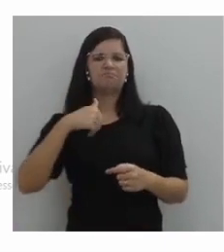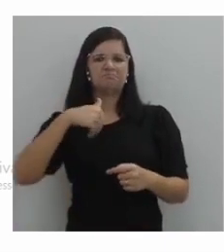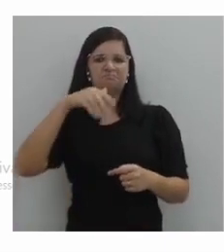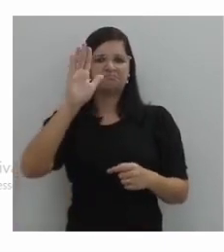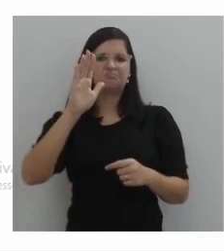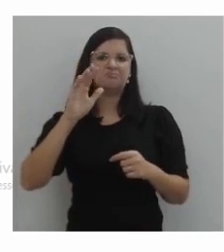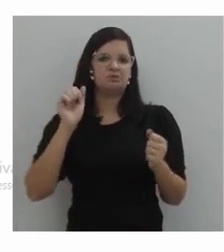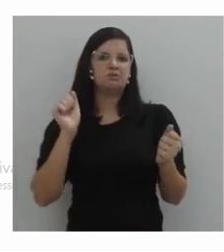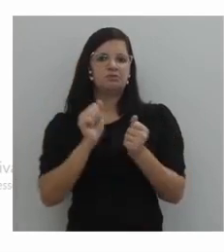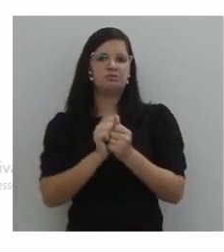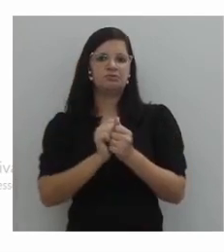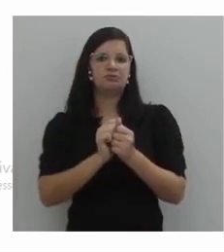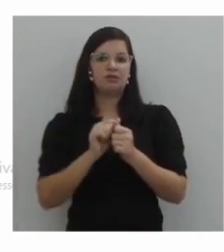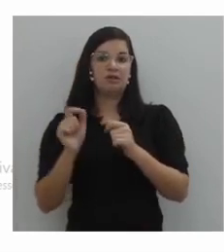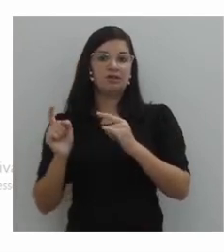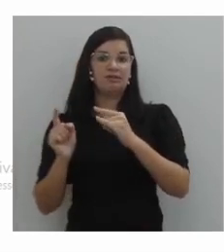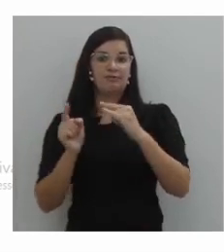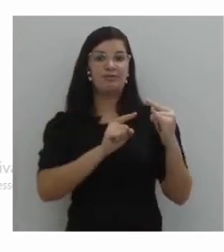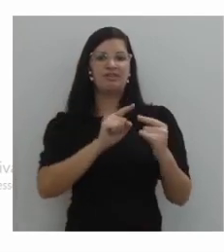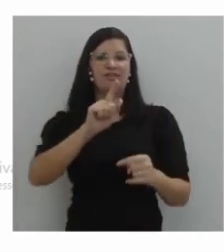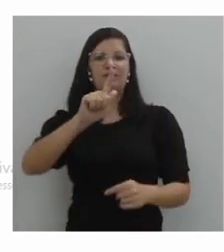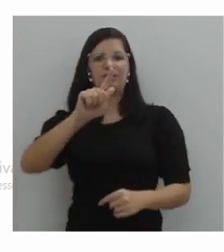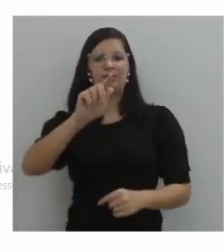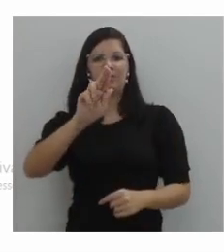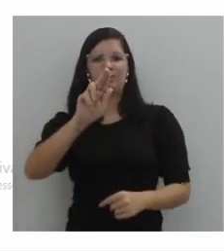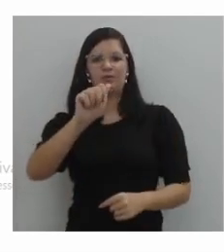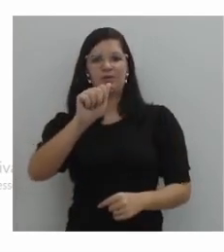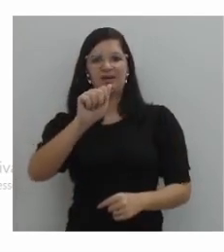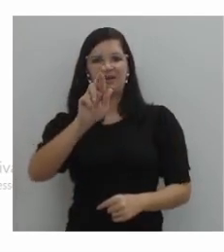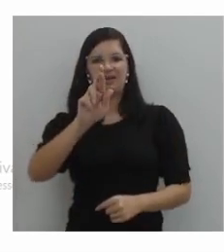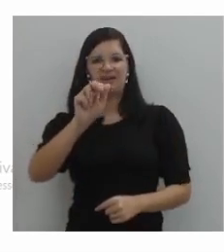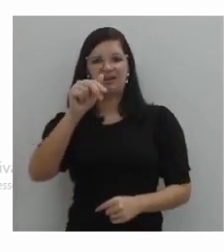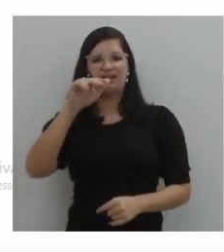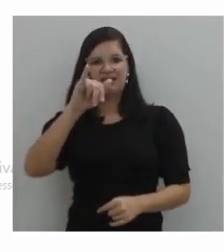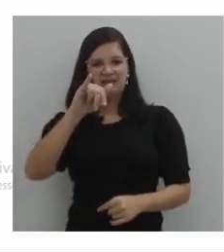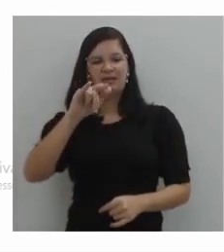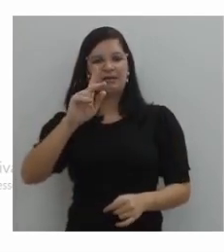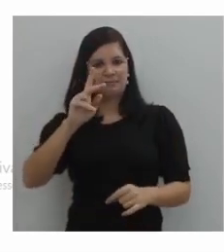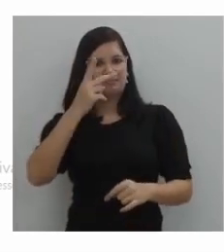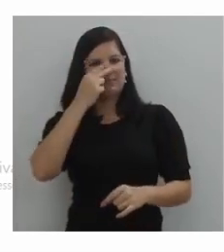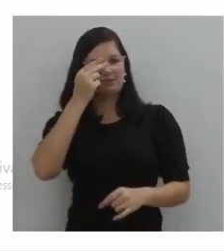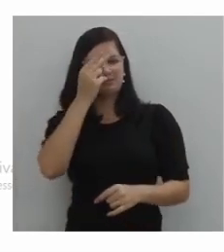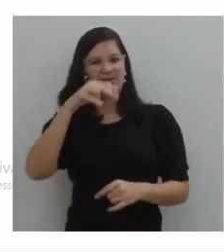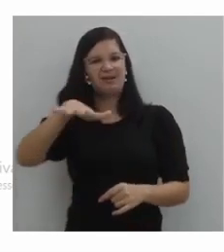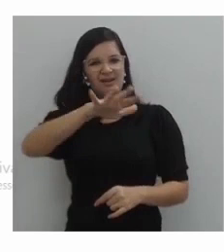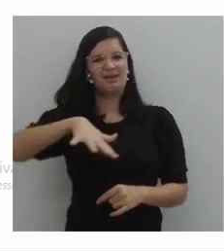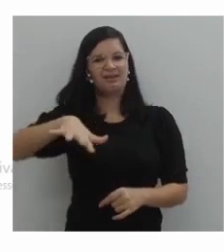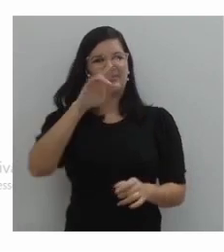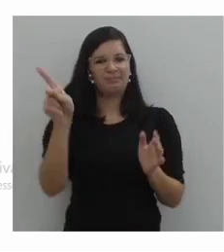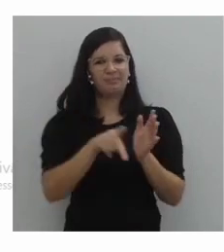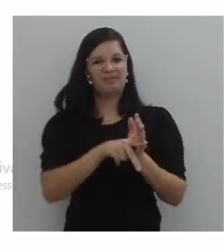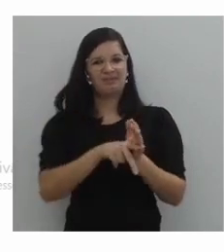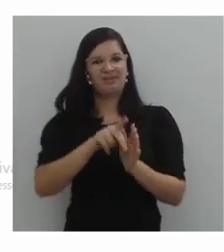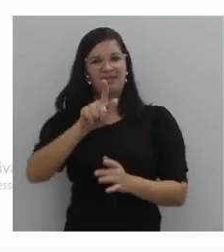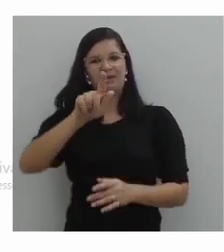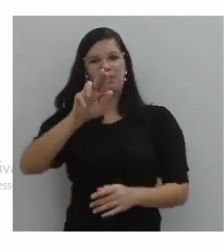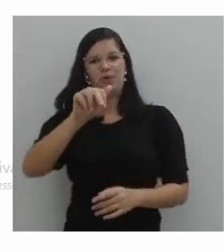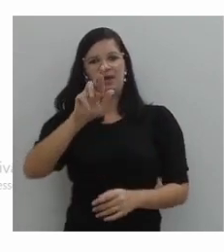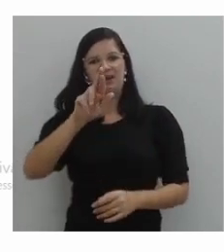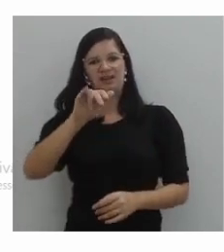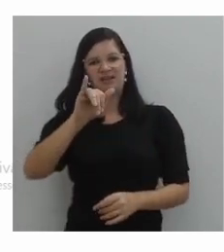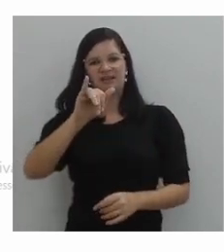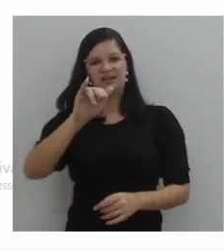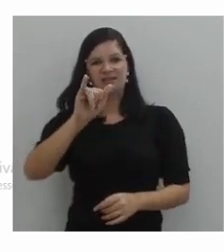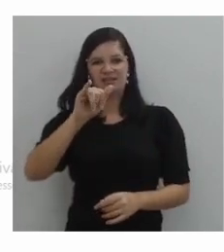influência com o aquífero Guarani. Se vocês conseguirem observar, é basicamente na mesma área onde se concentra o aquífero, tá? Tem